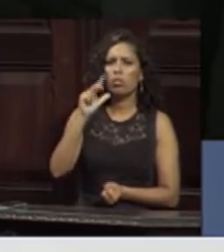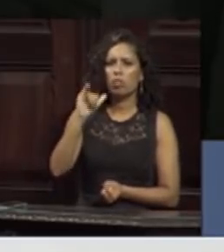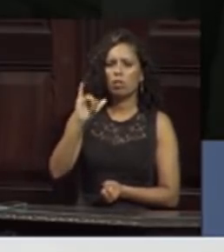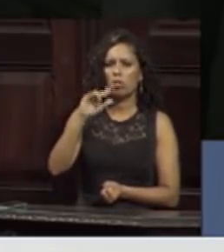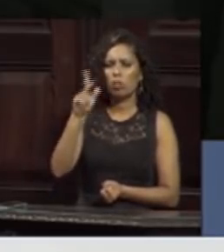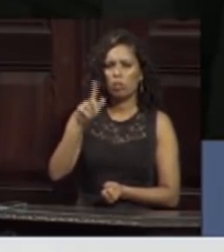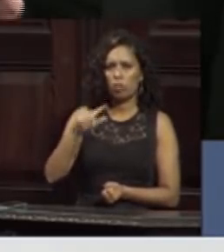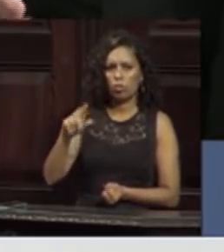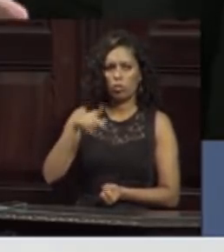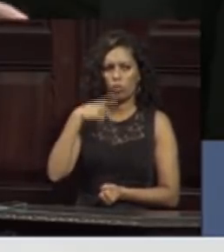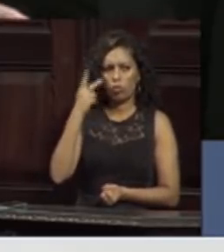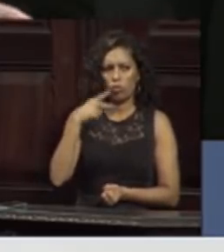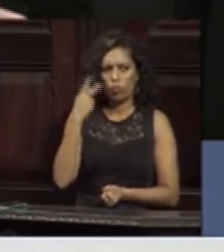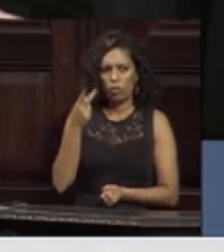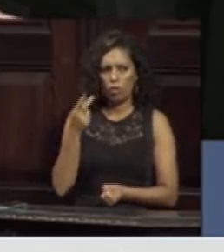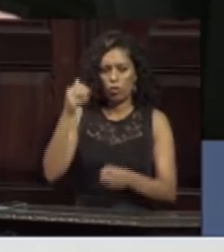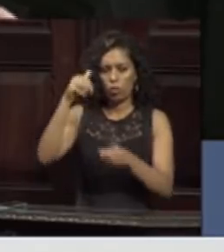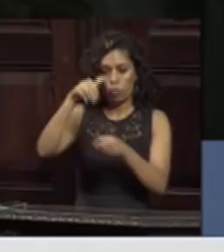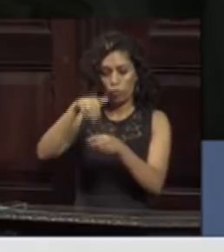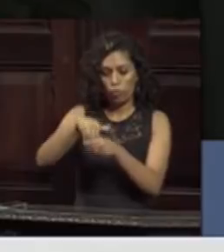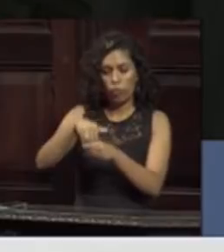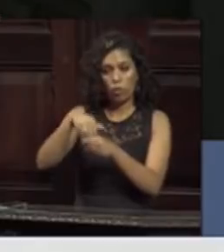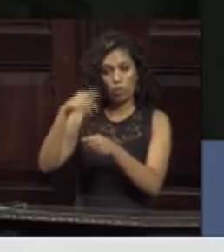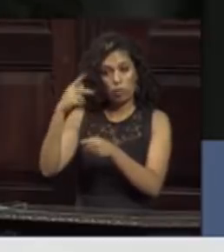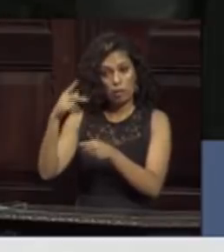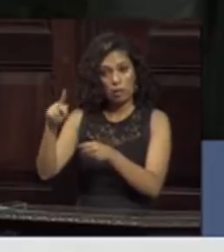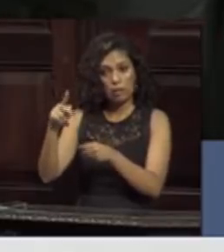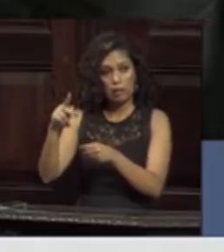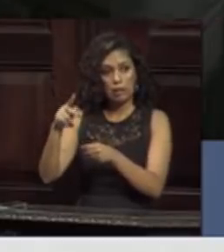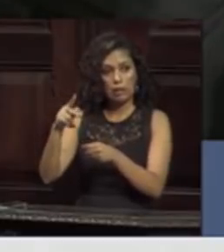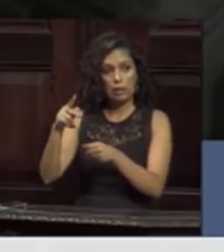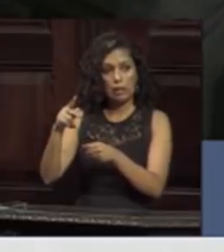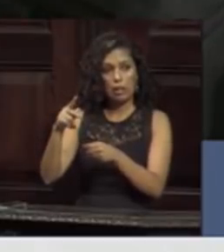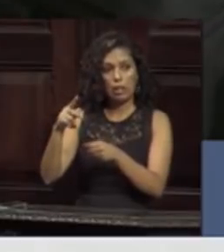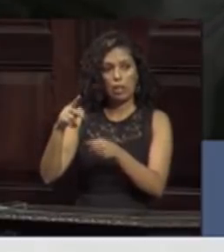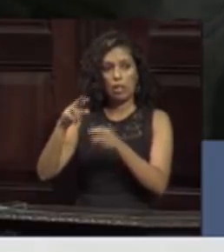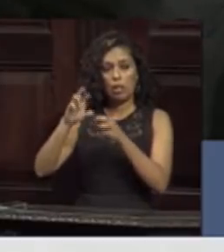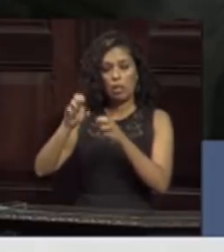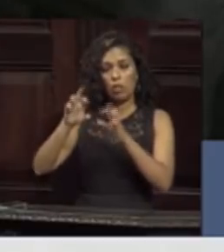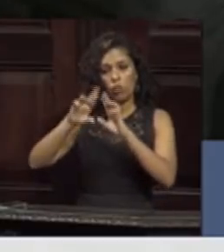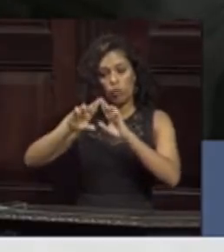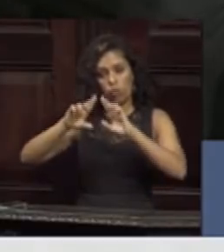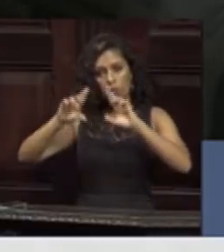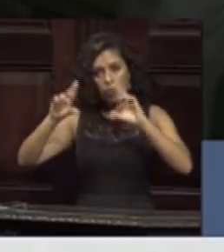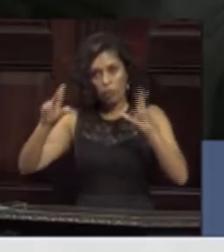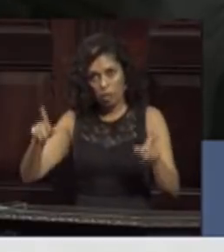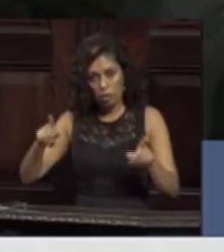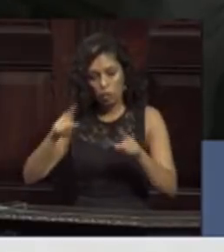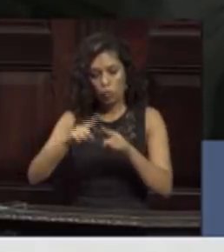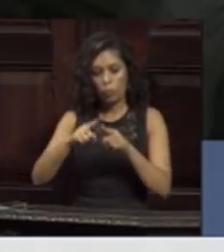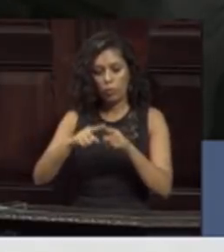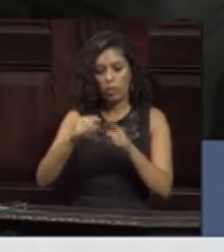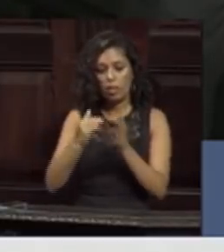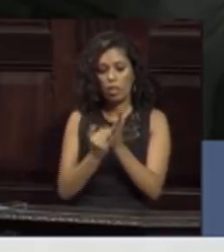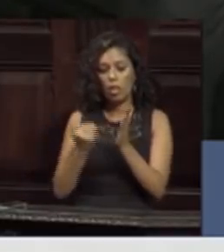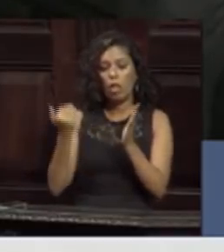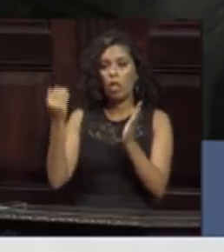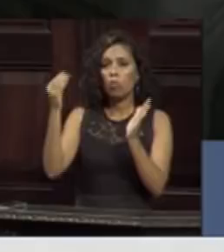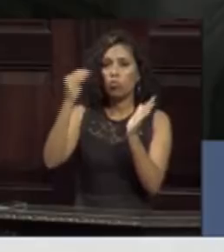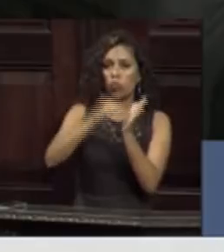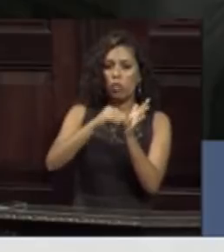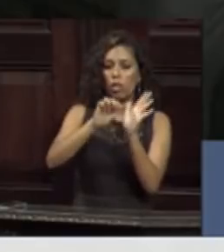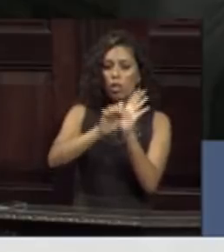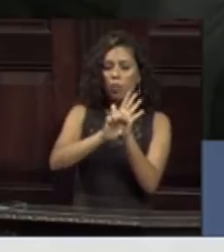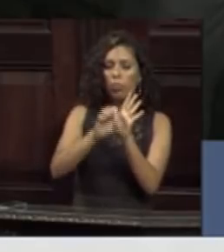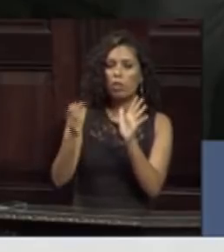emenda, aquelas que a CCJ tinha repertoriado. Ele não foi contrário, ele foi favorável e acrescentou uma emenda que foi rejeitada. Eu faço a mesma coisa, que é uma